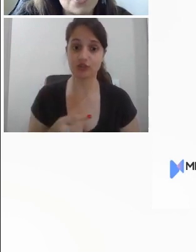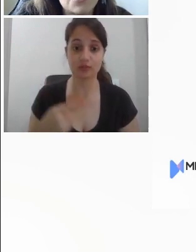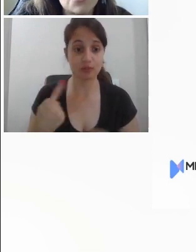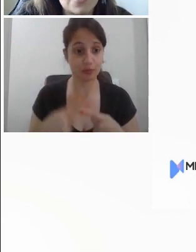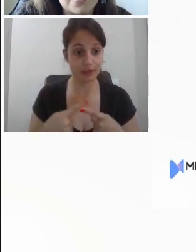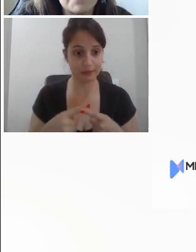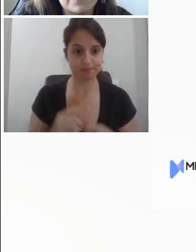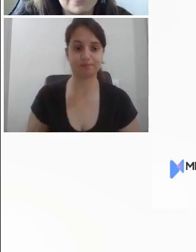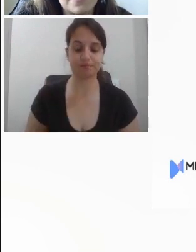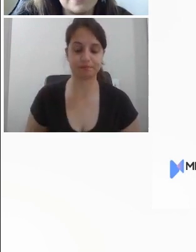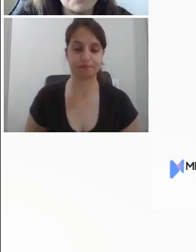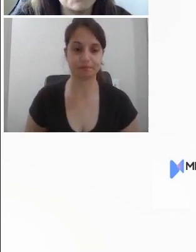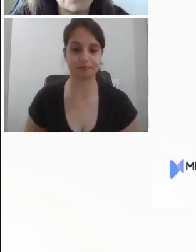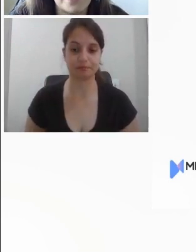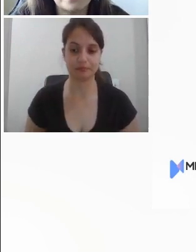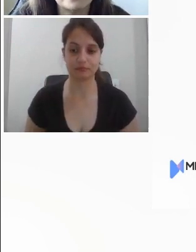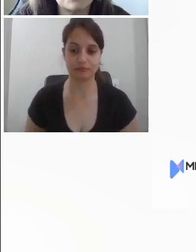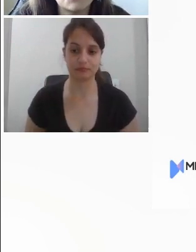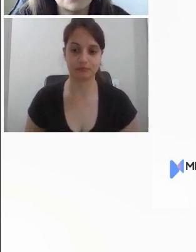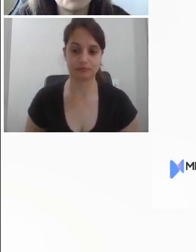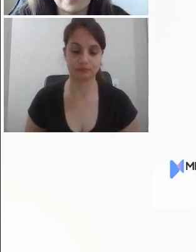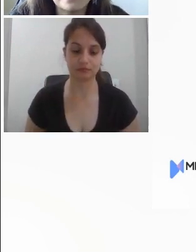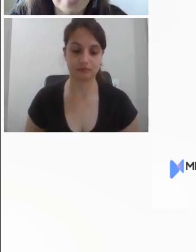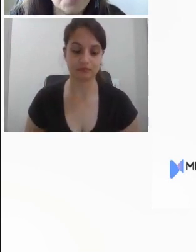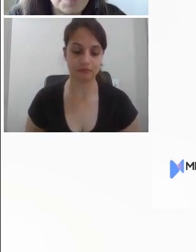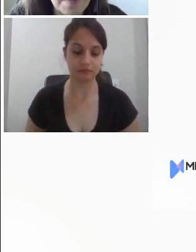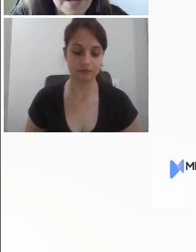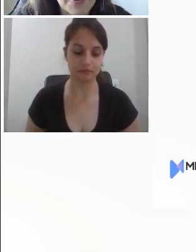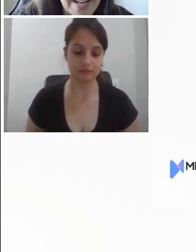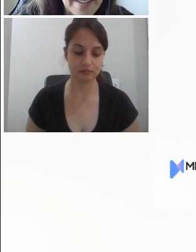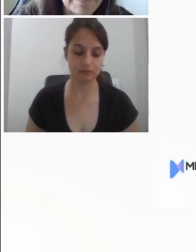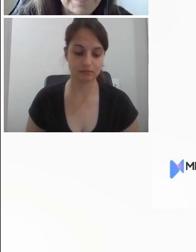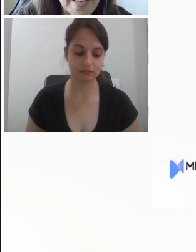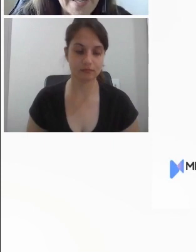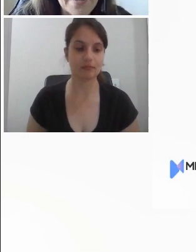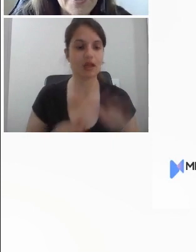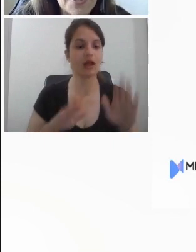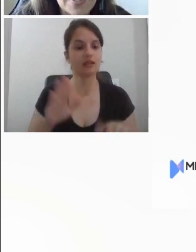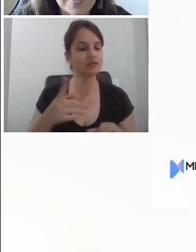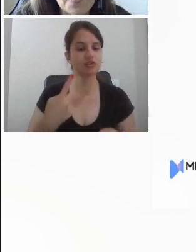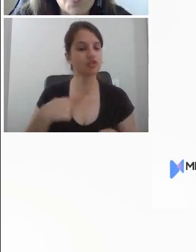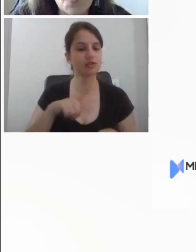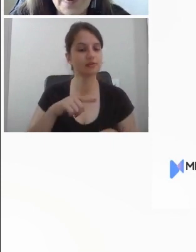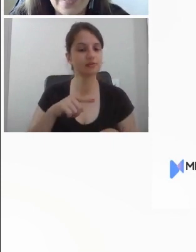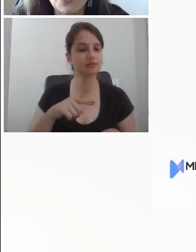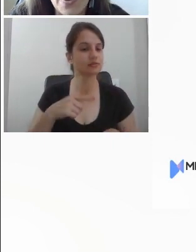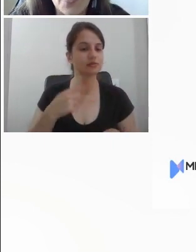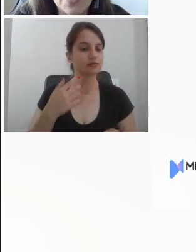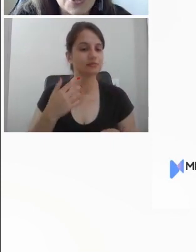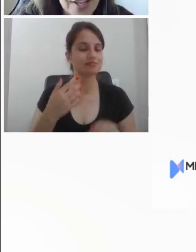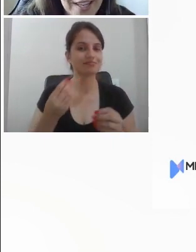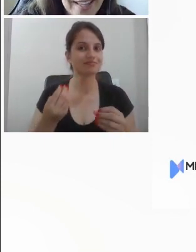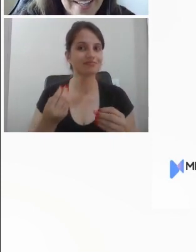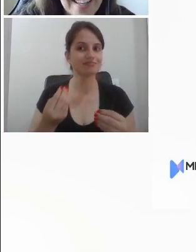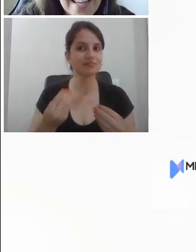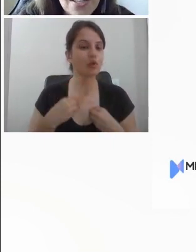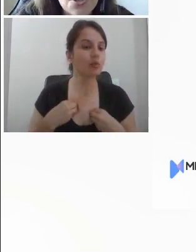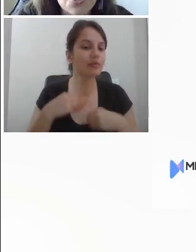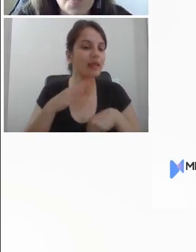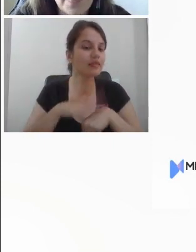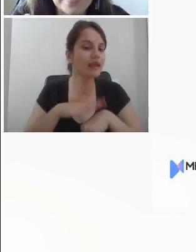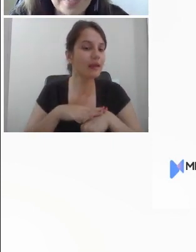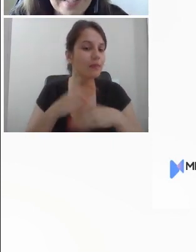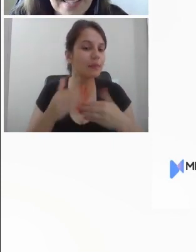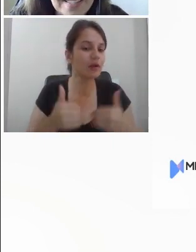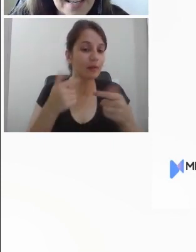vezes a gente não faz a gente não dá tempo para melhorar né então a gente tá tão ocupado com a rotina que